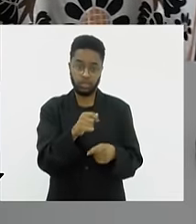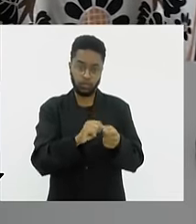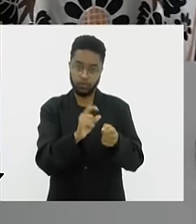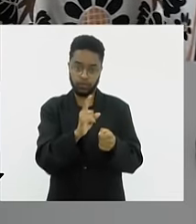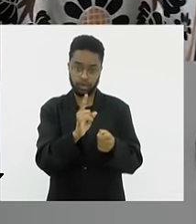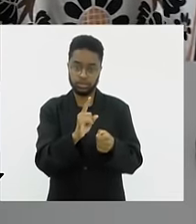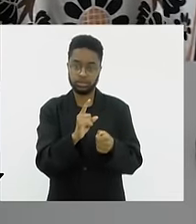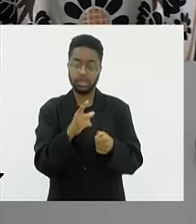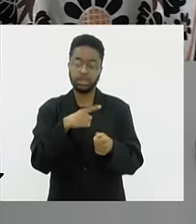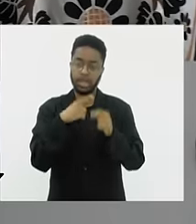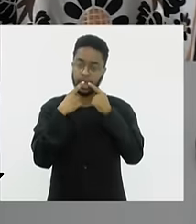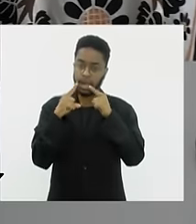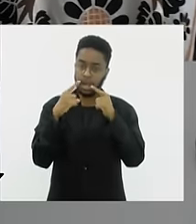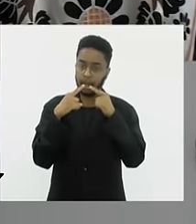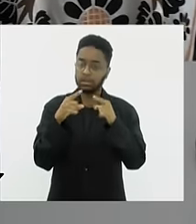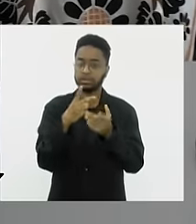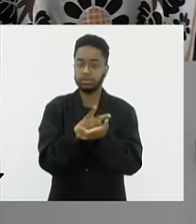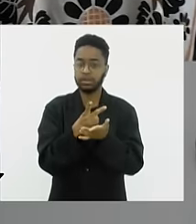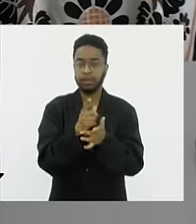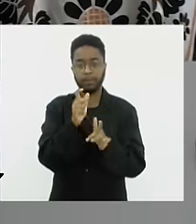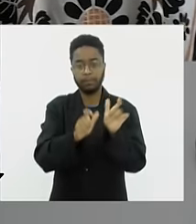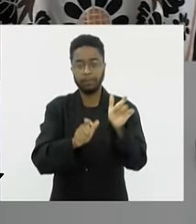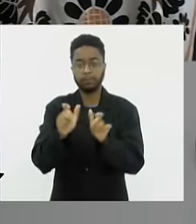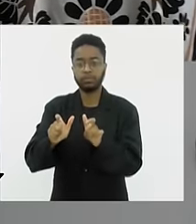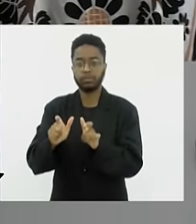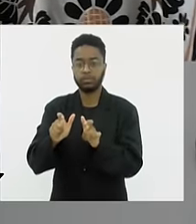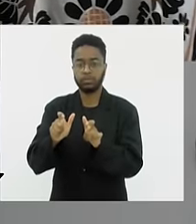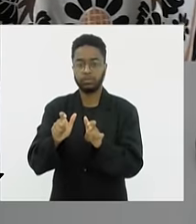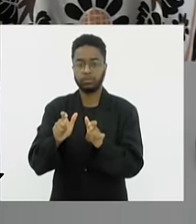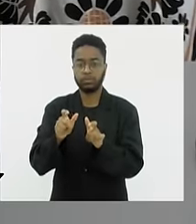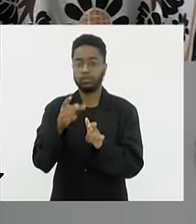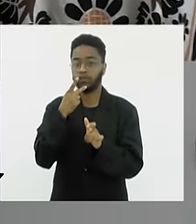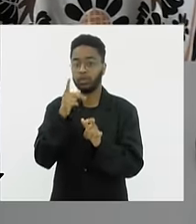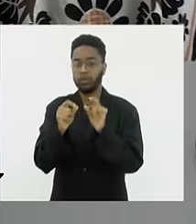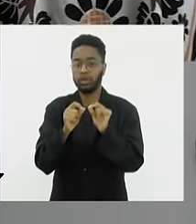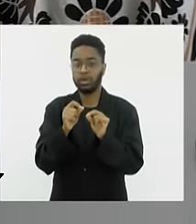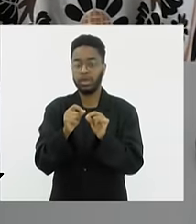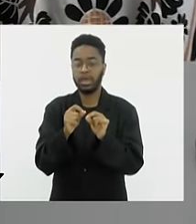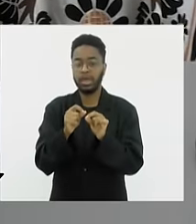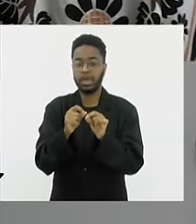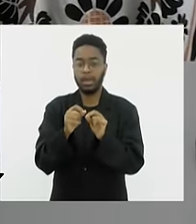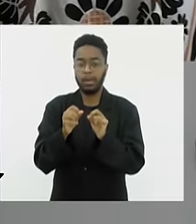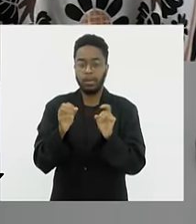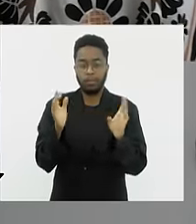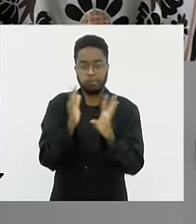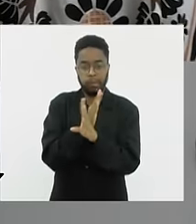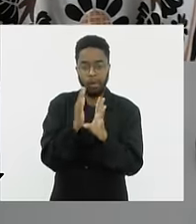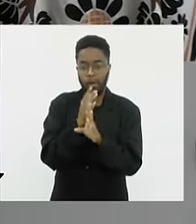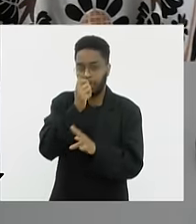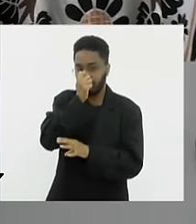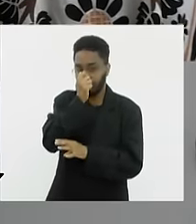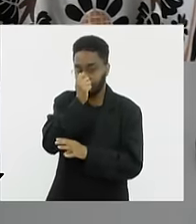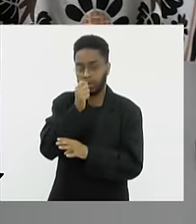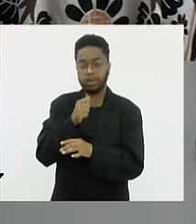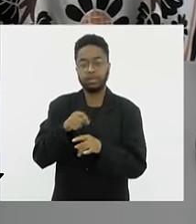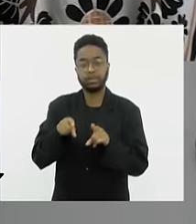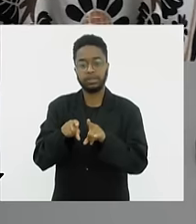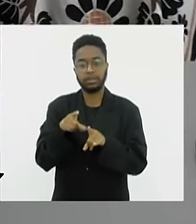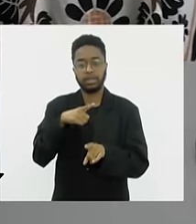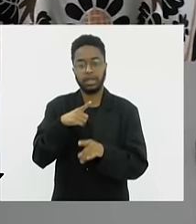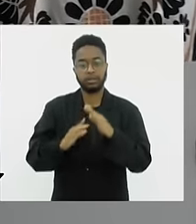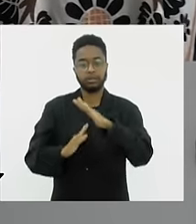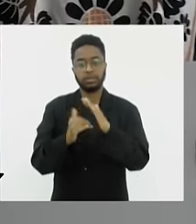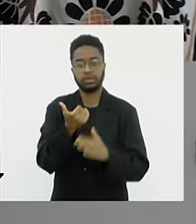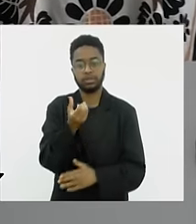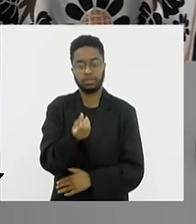destino. Tem reclamação de cidadão na nossa ouvidoria, excesso de lotação, são 16 passageiros, o Detro pega dentro da